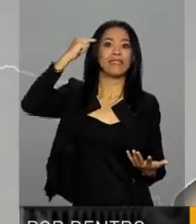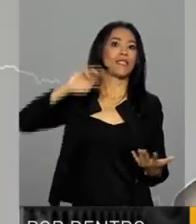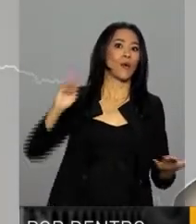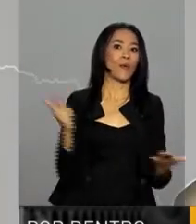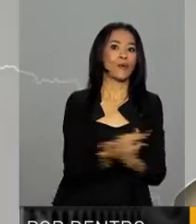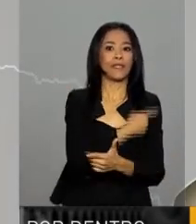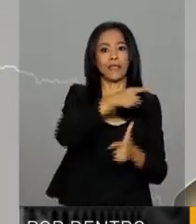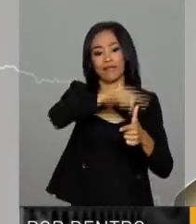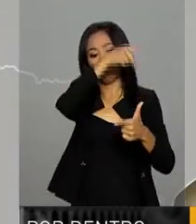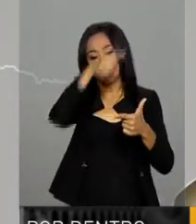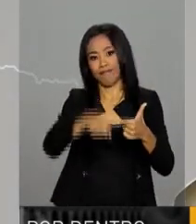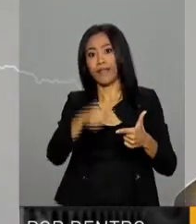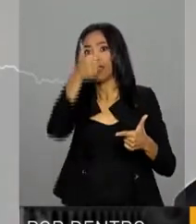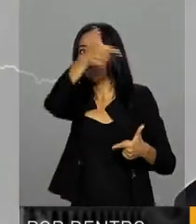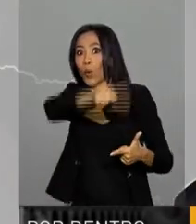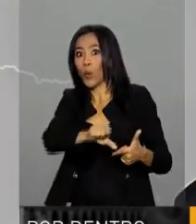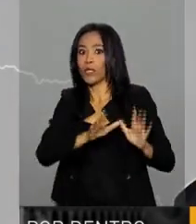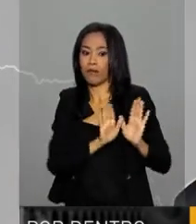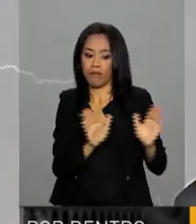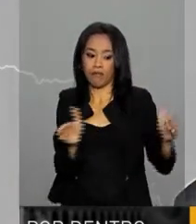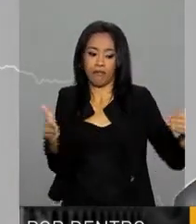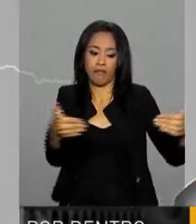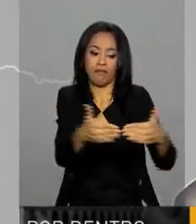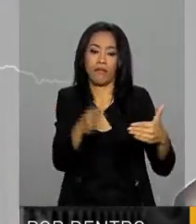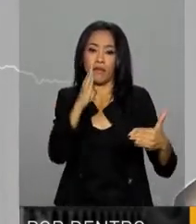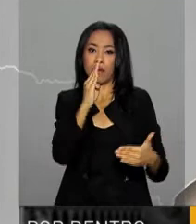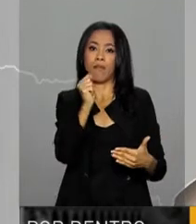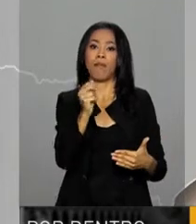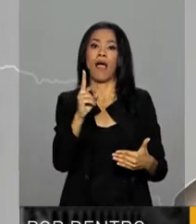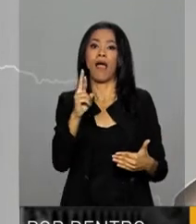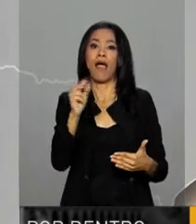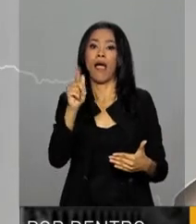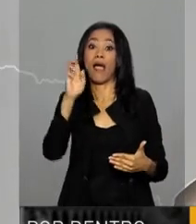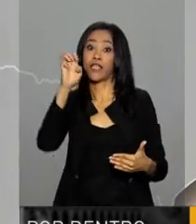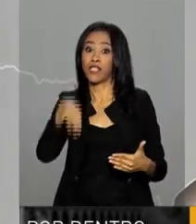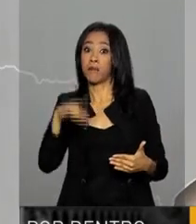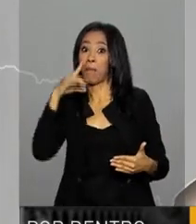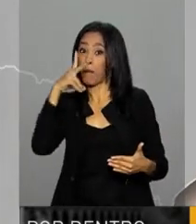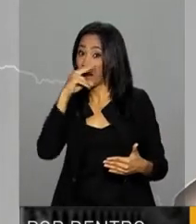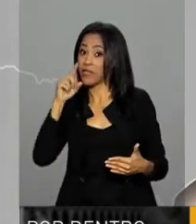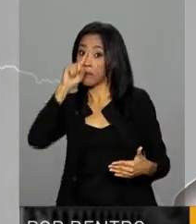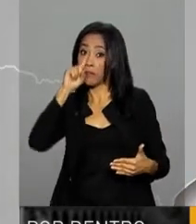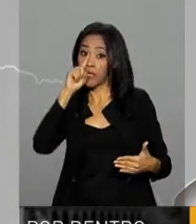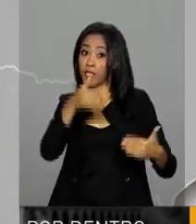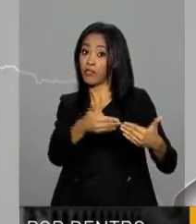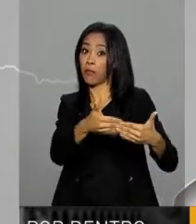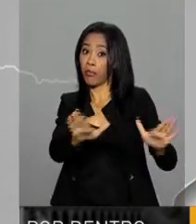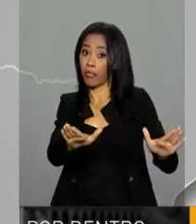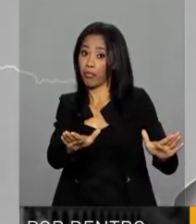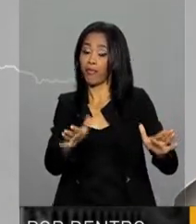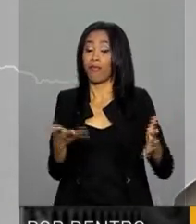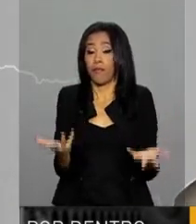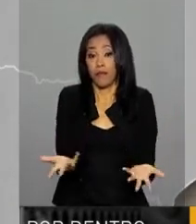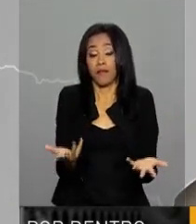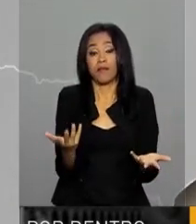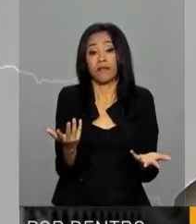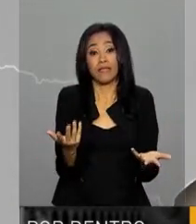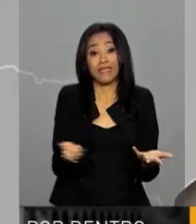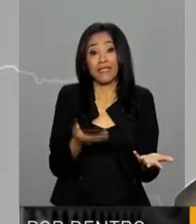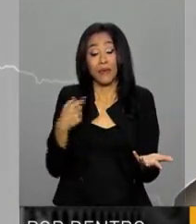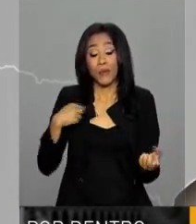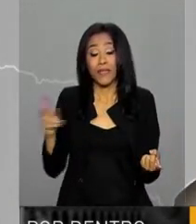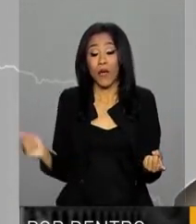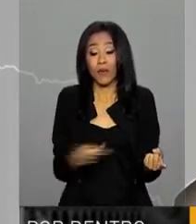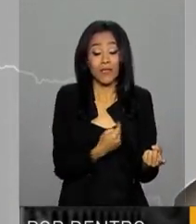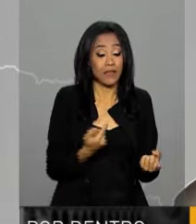barragem da técnica filme com banho segundo o ministério público também tem risco de se romper é a prótese é completo toda